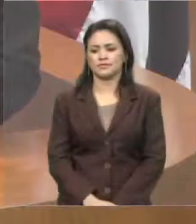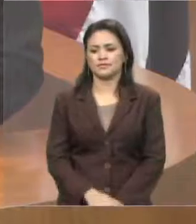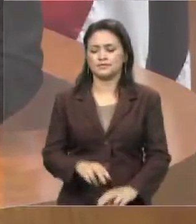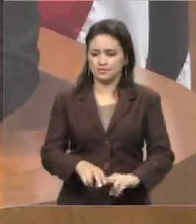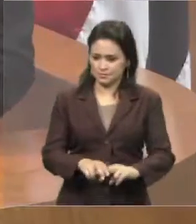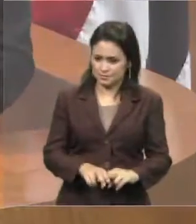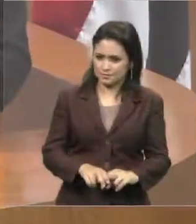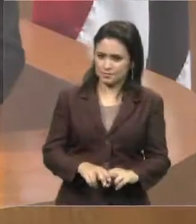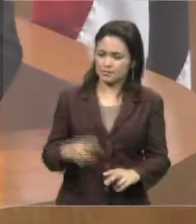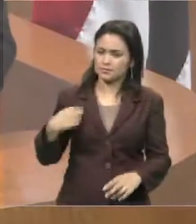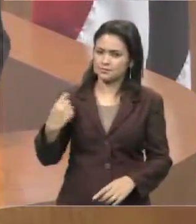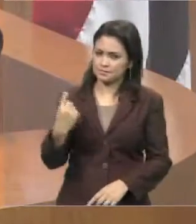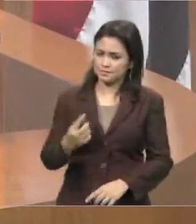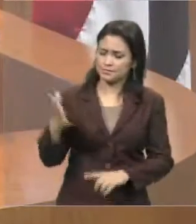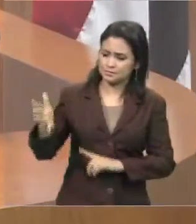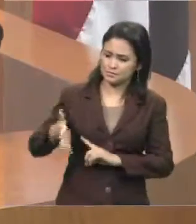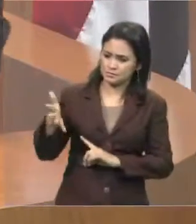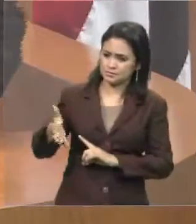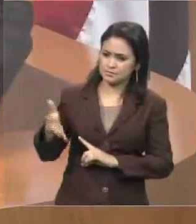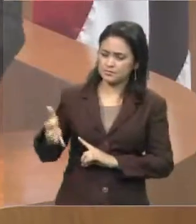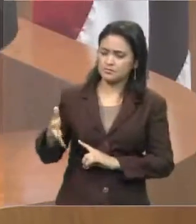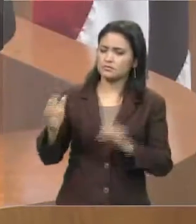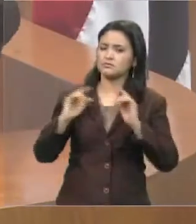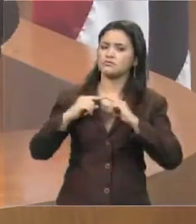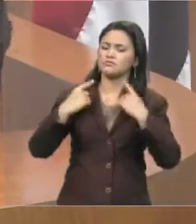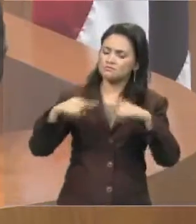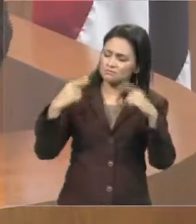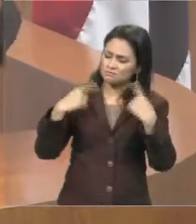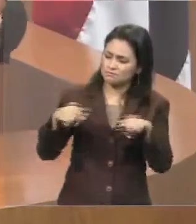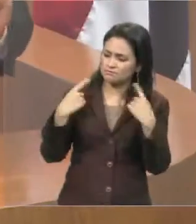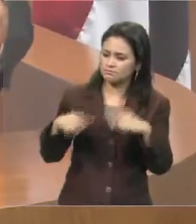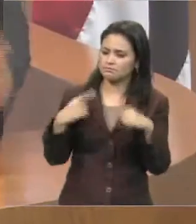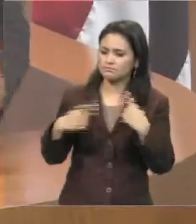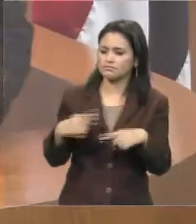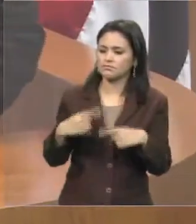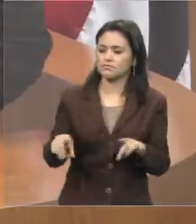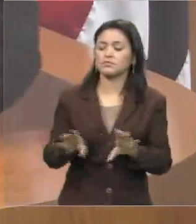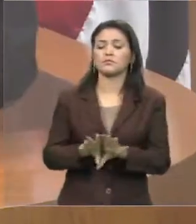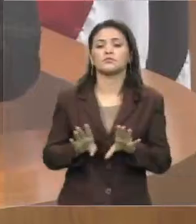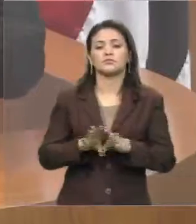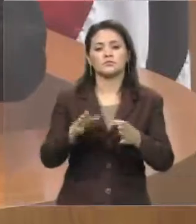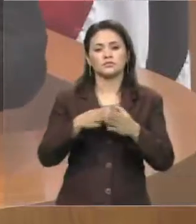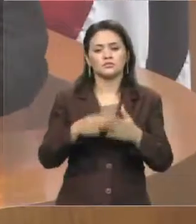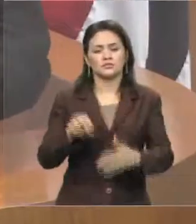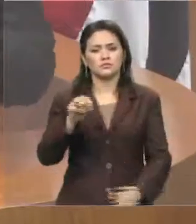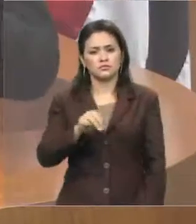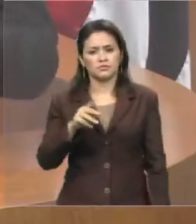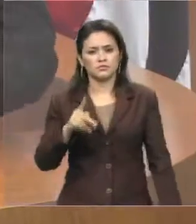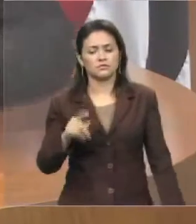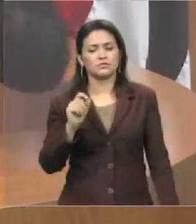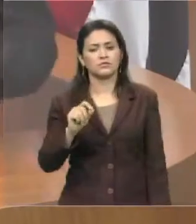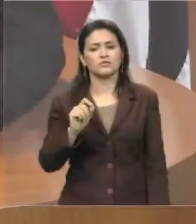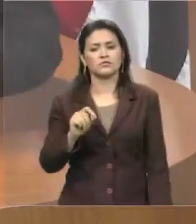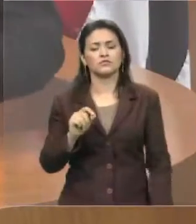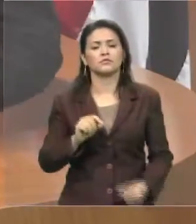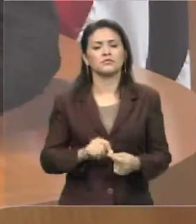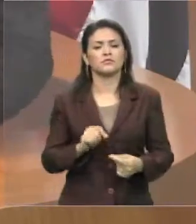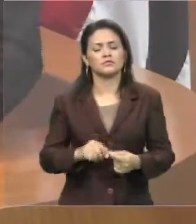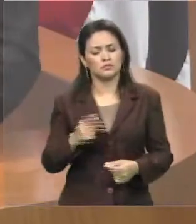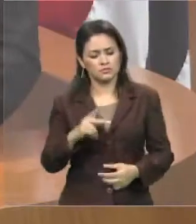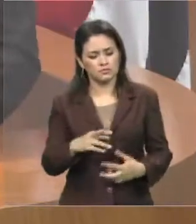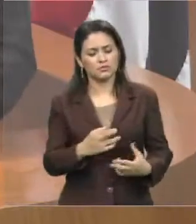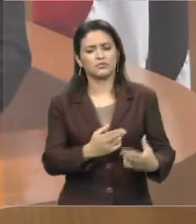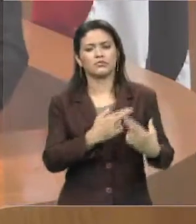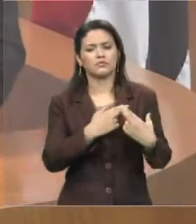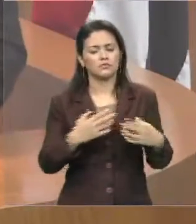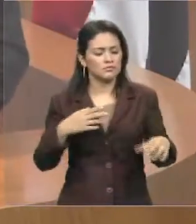presidente, eu venho fazer essa denúncia grave. Venho também solicitar ao Ministério Público que cumpra o seu papel verdadeiramente e